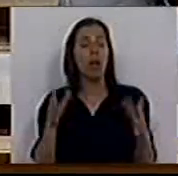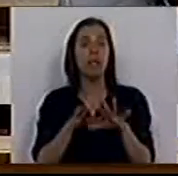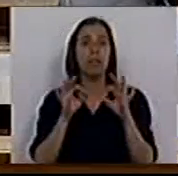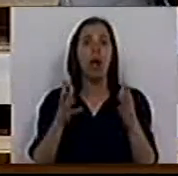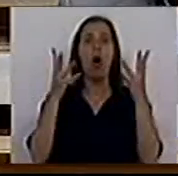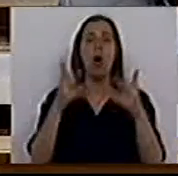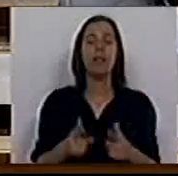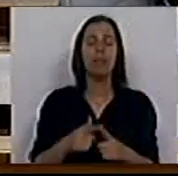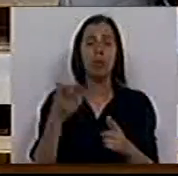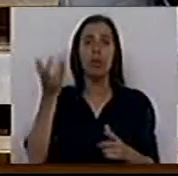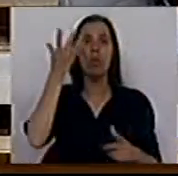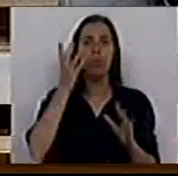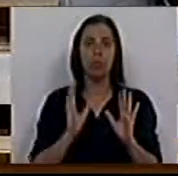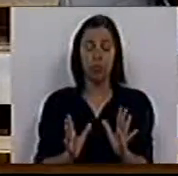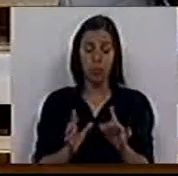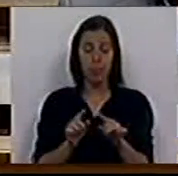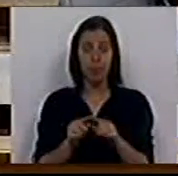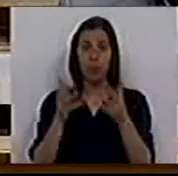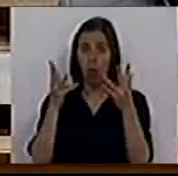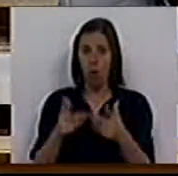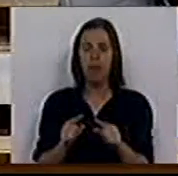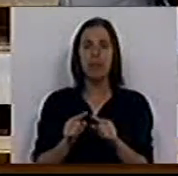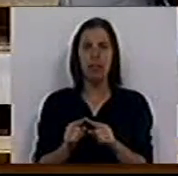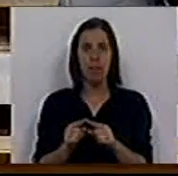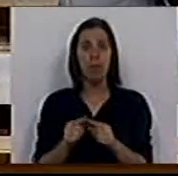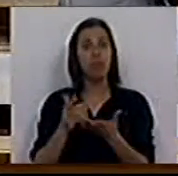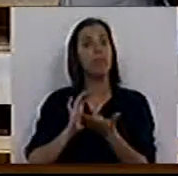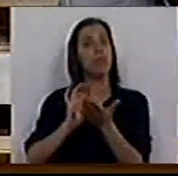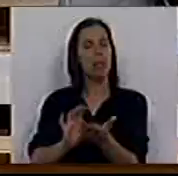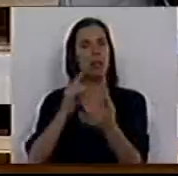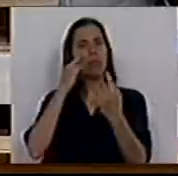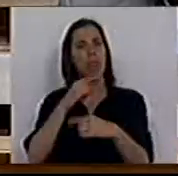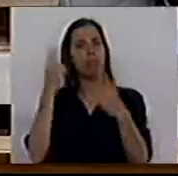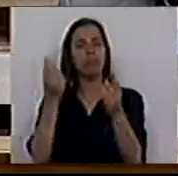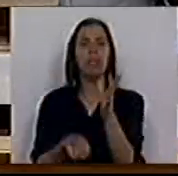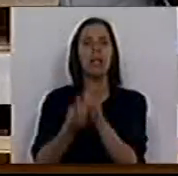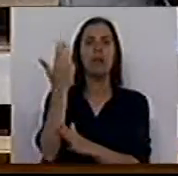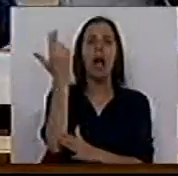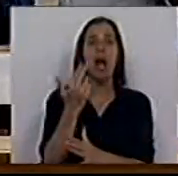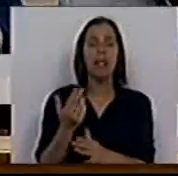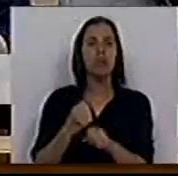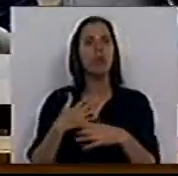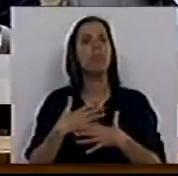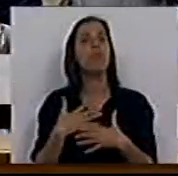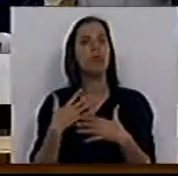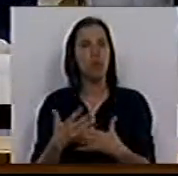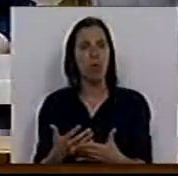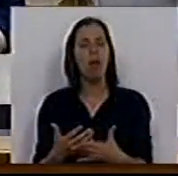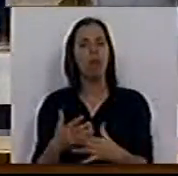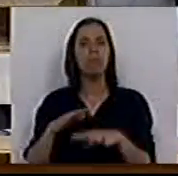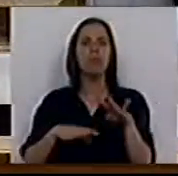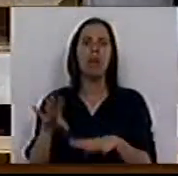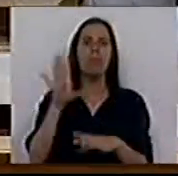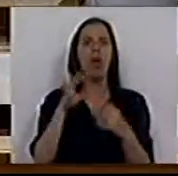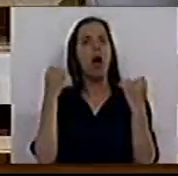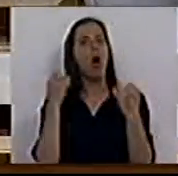o orçamento da cultura. E o orçamento para o financiamento público à criação artística profissional, feita de